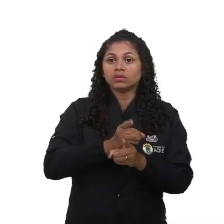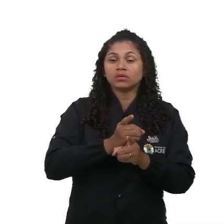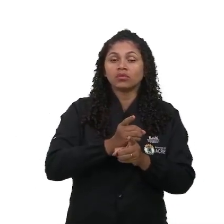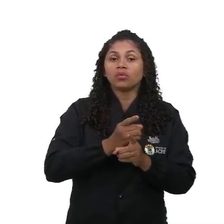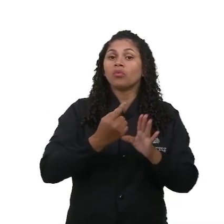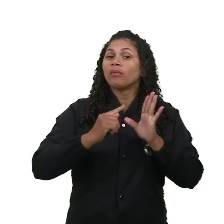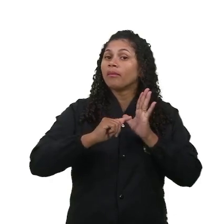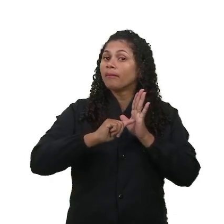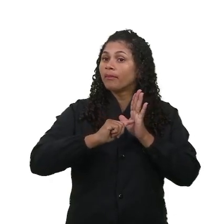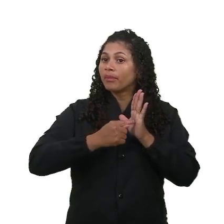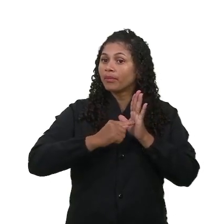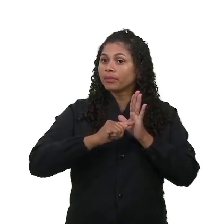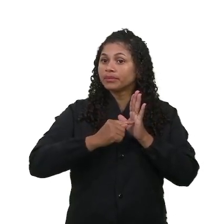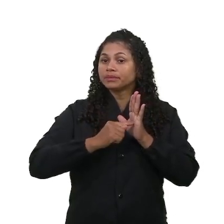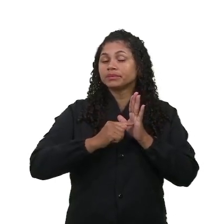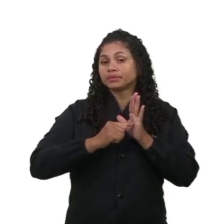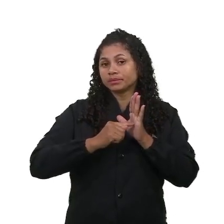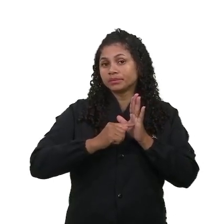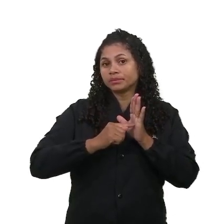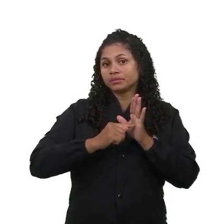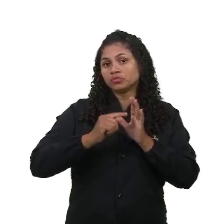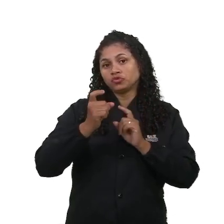ponto.